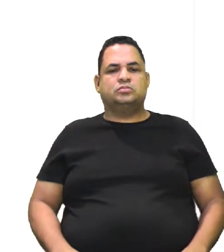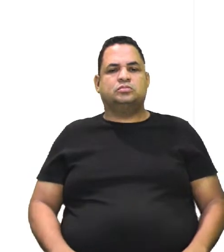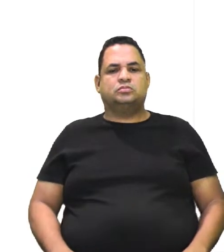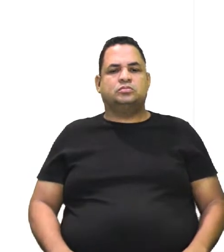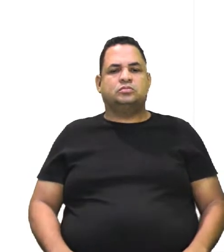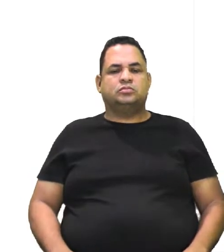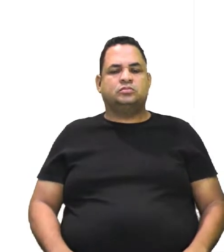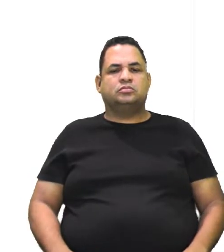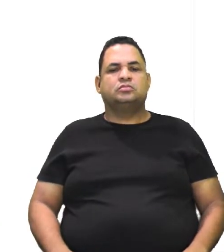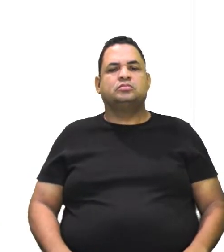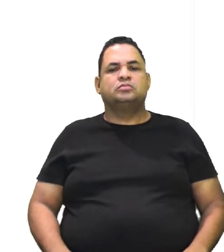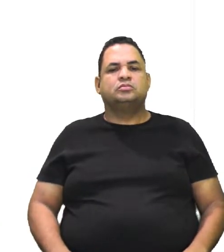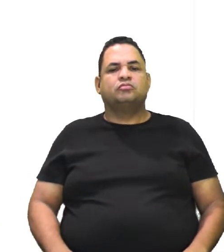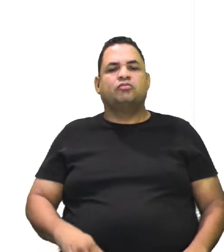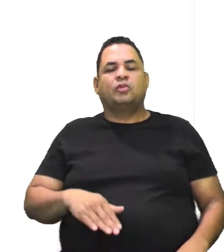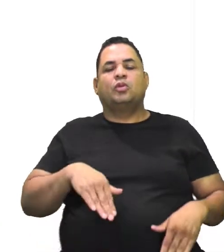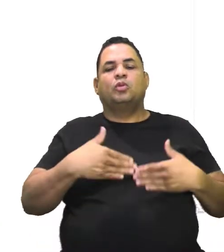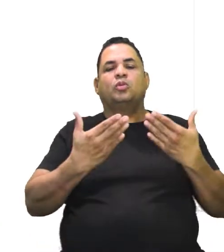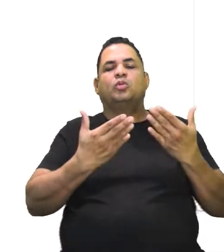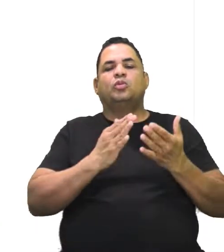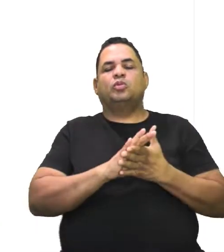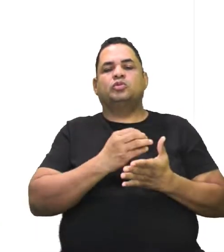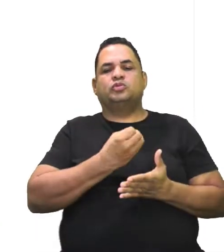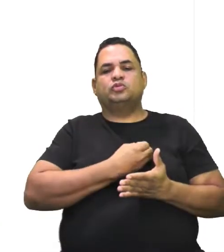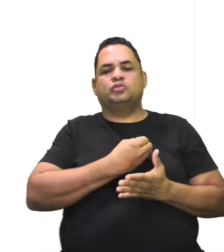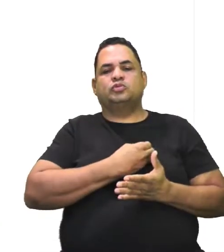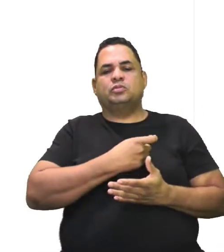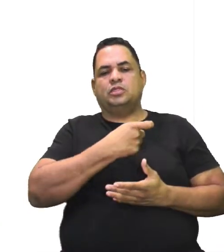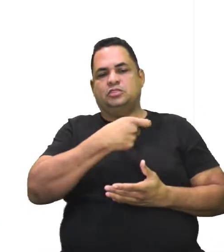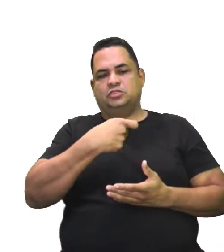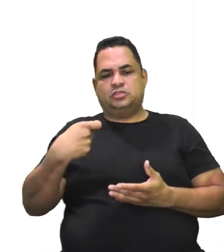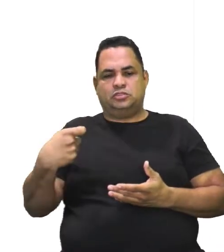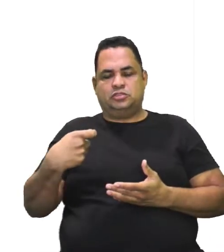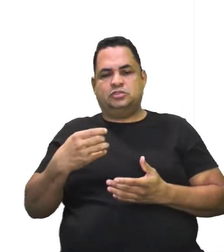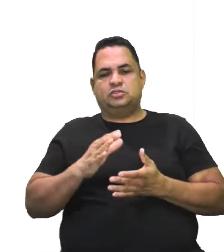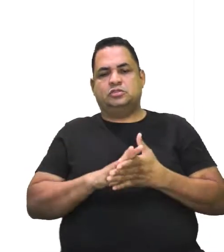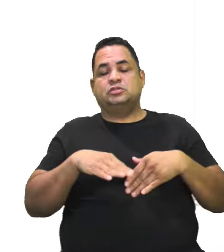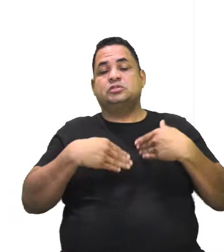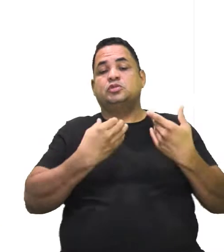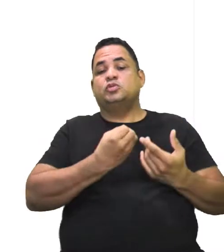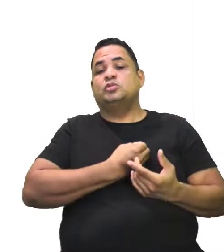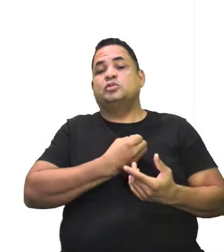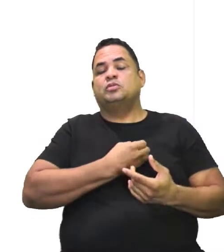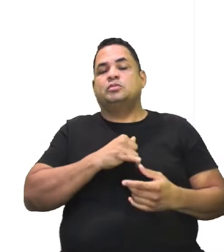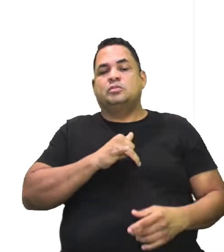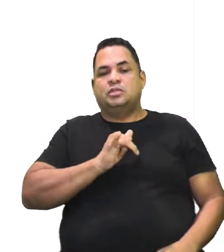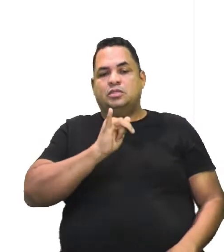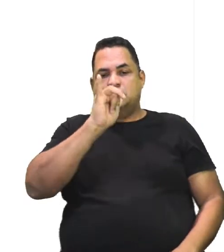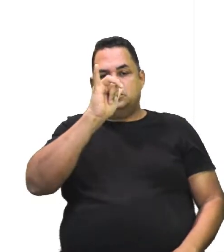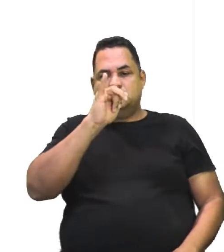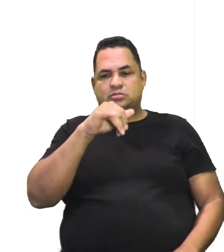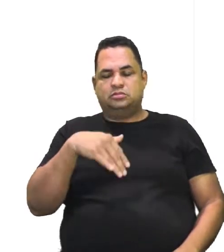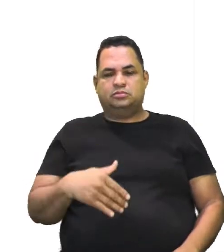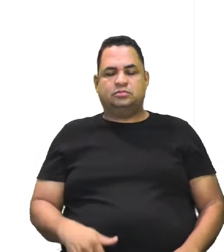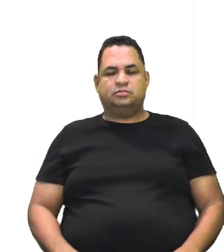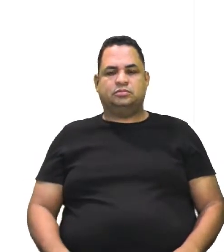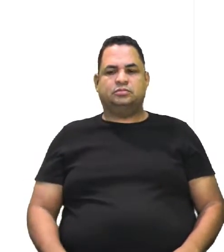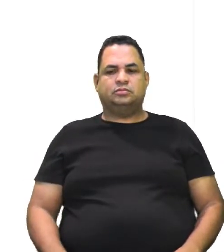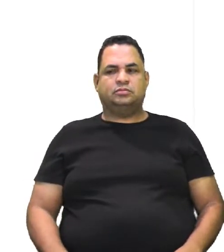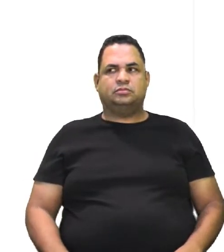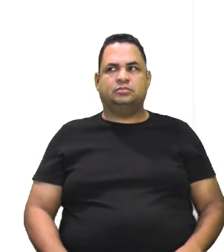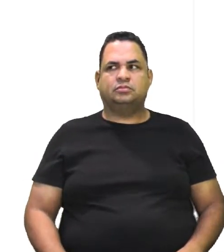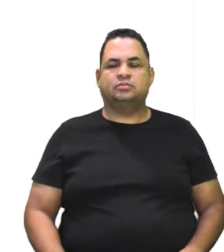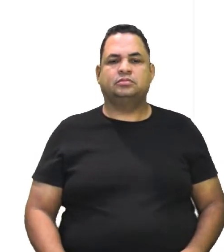qual coordenada? Quais valores para x e para y? Você Lembrando da ordem, né? Isso. Você